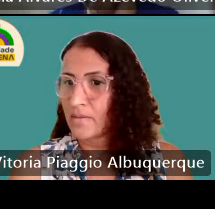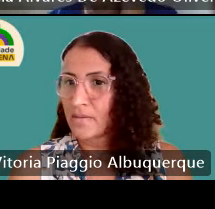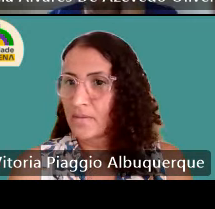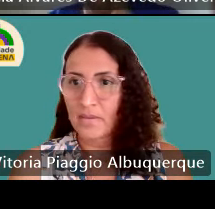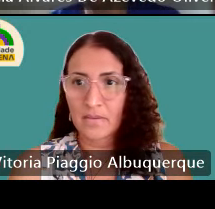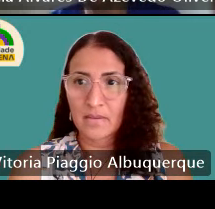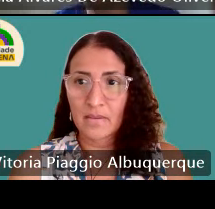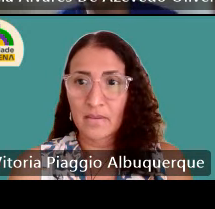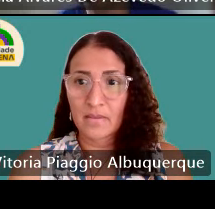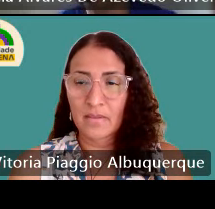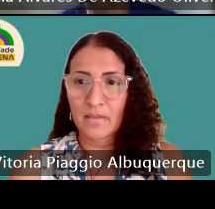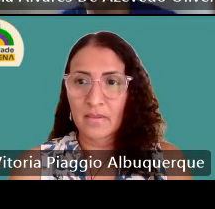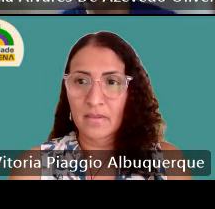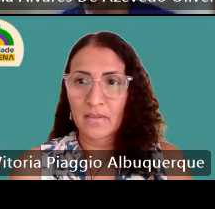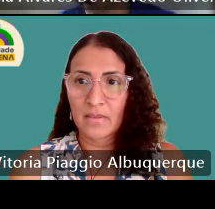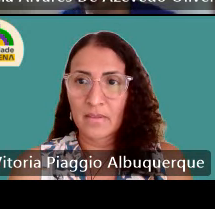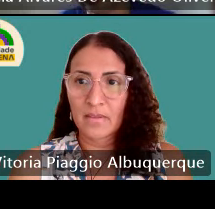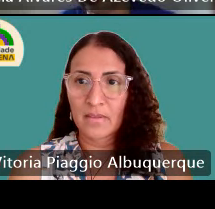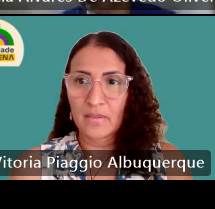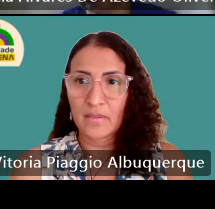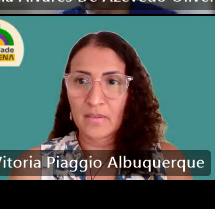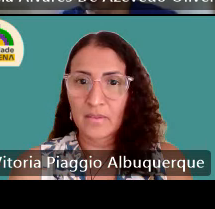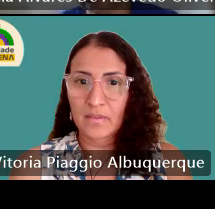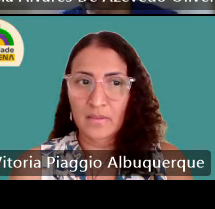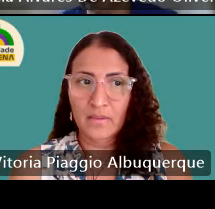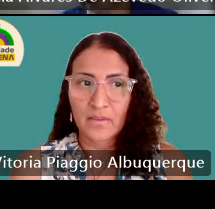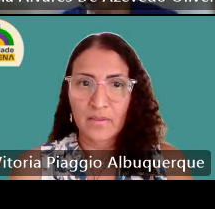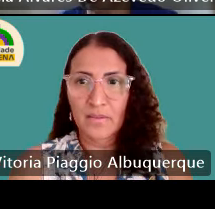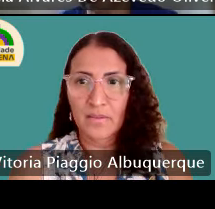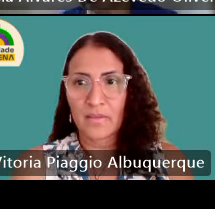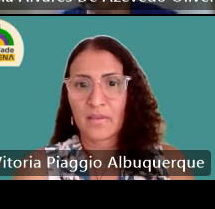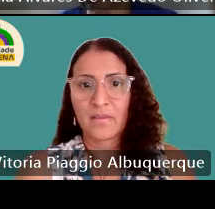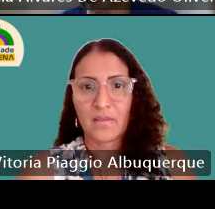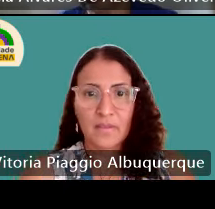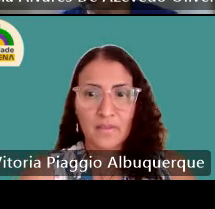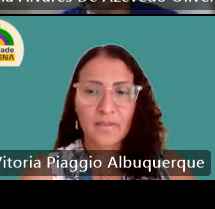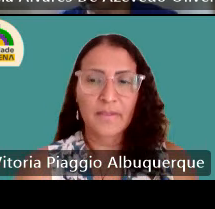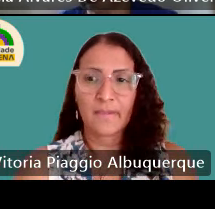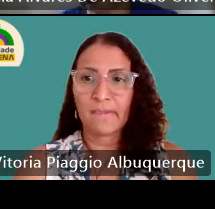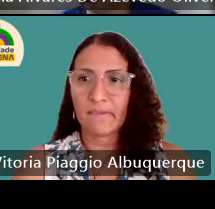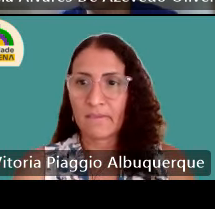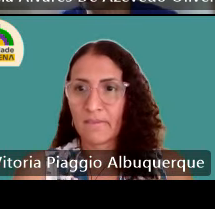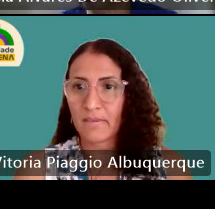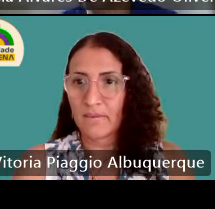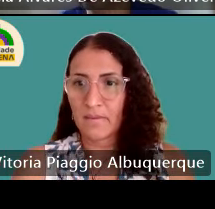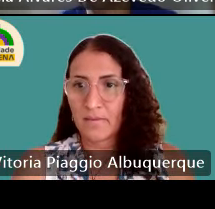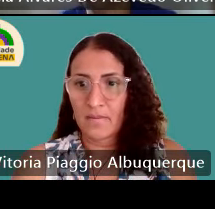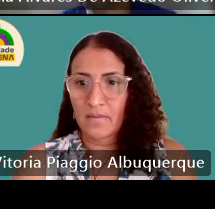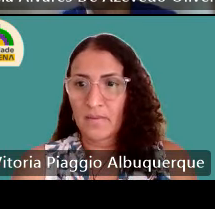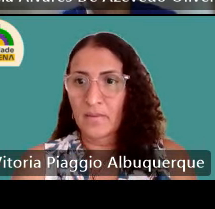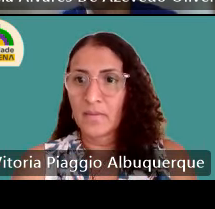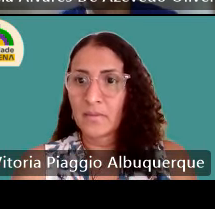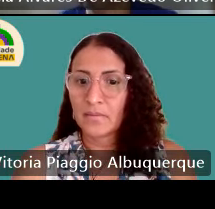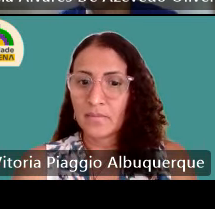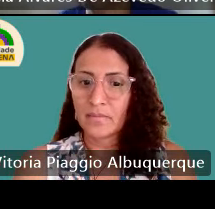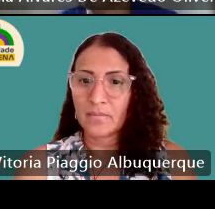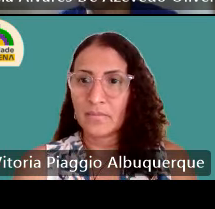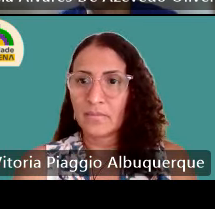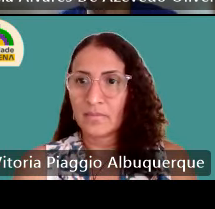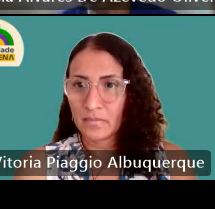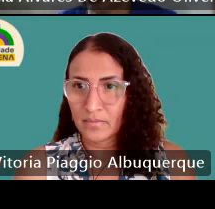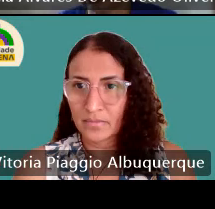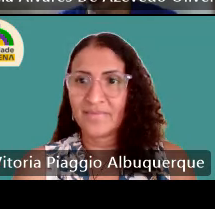base às vezes é por causa da confusão entre esses dois conceitos que muitas vezes a gente eh não toma